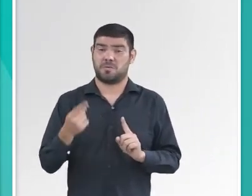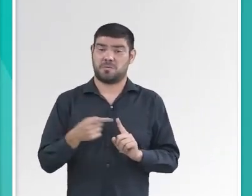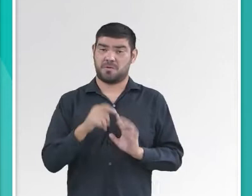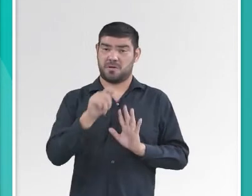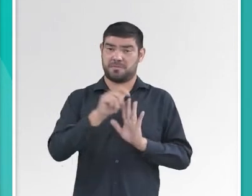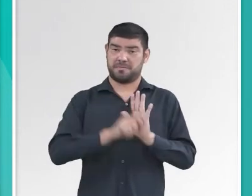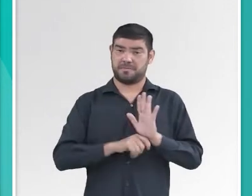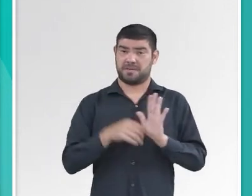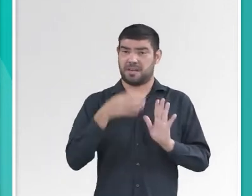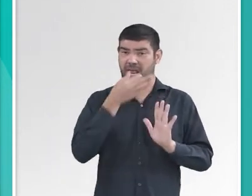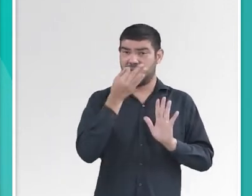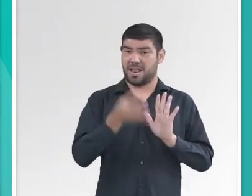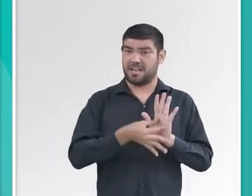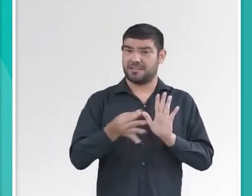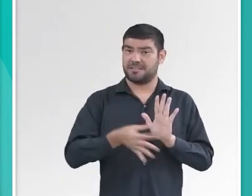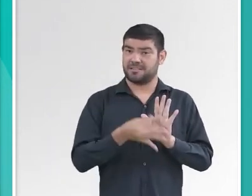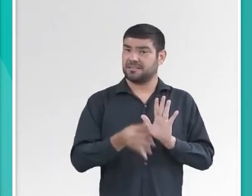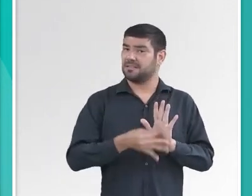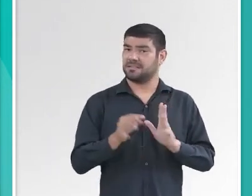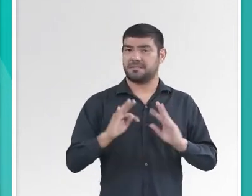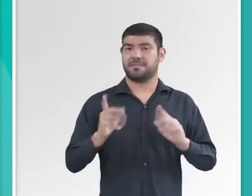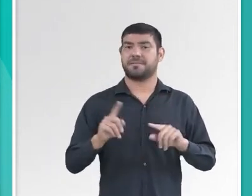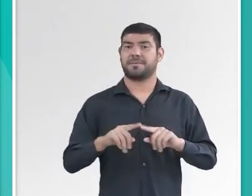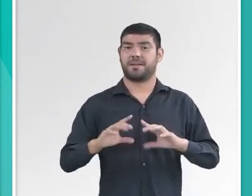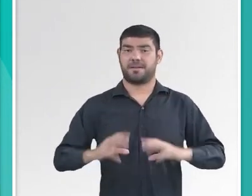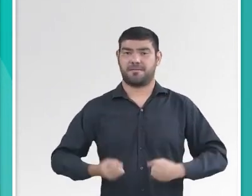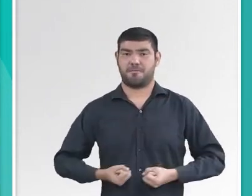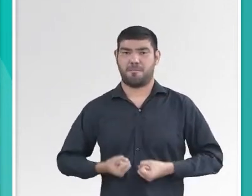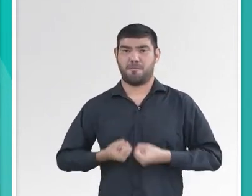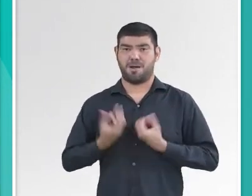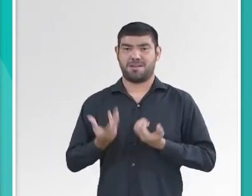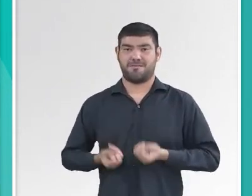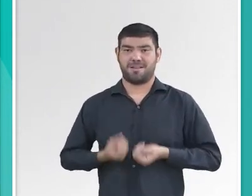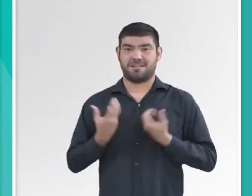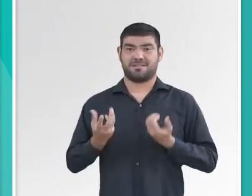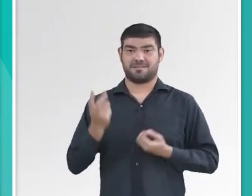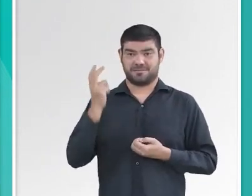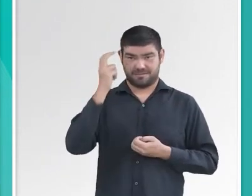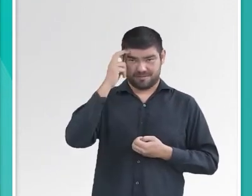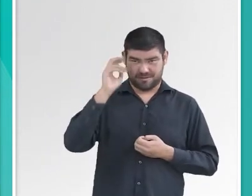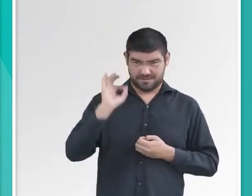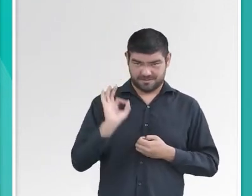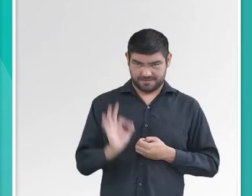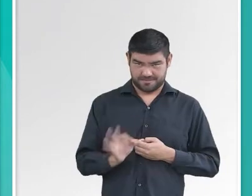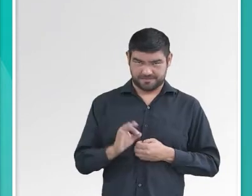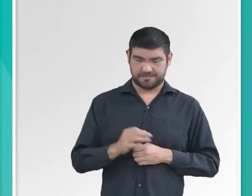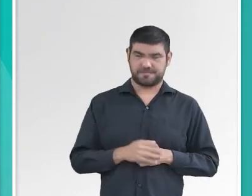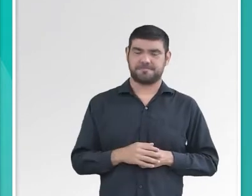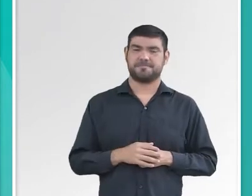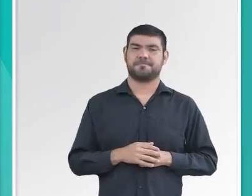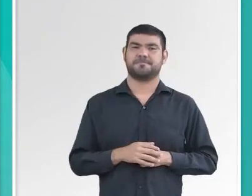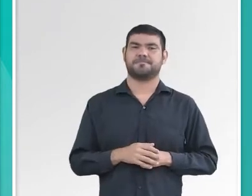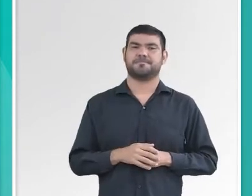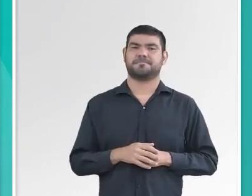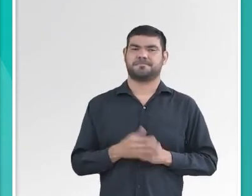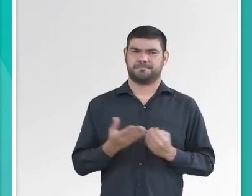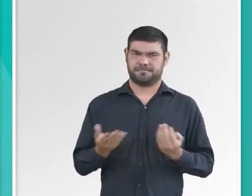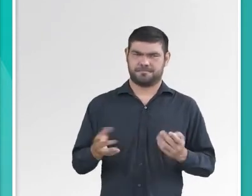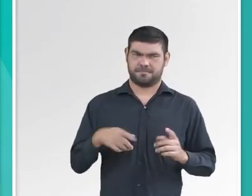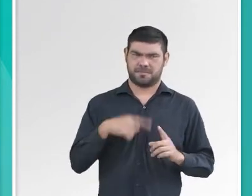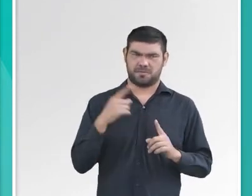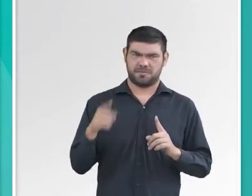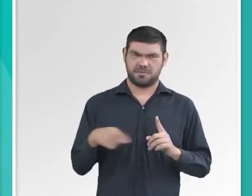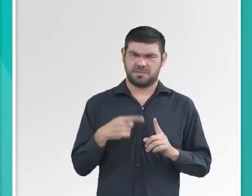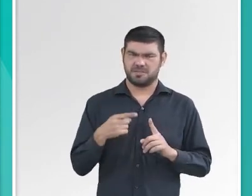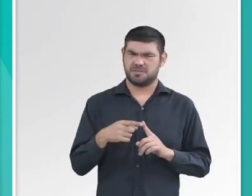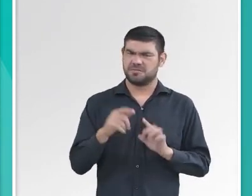esses elementos aí, porque não deixam de ser manifestações culturais, certo? Vamos adiante? Qual é o objetivo de uma resenha?